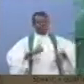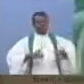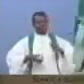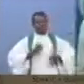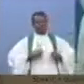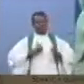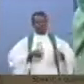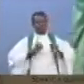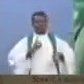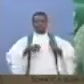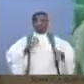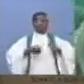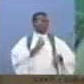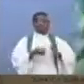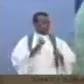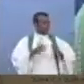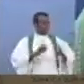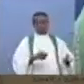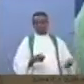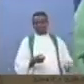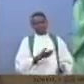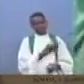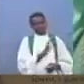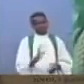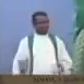As mulheres vestidas de homem, o homem veste de mulher.